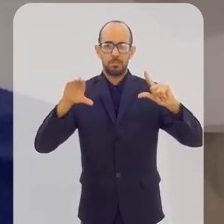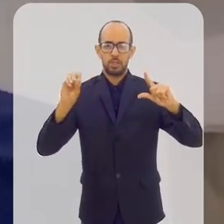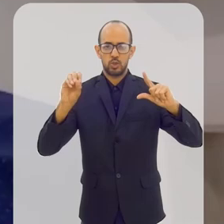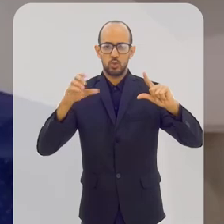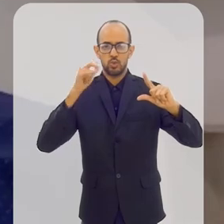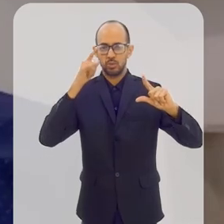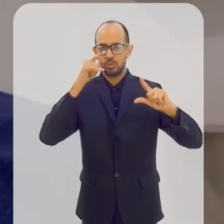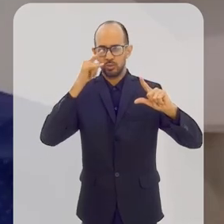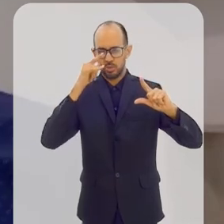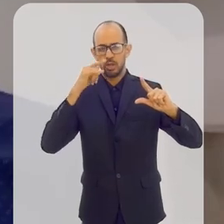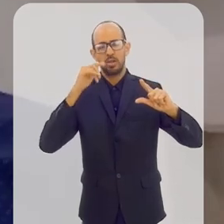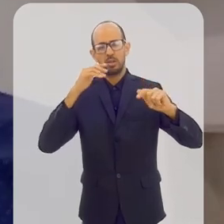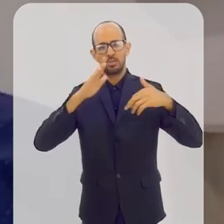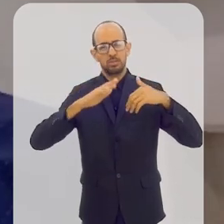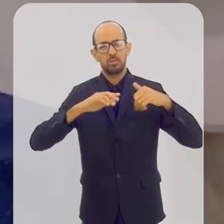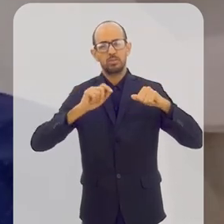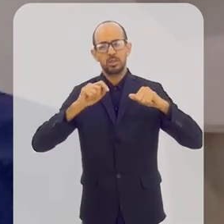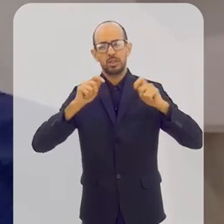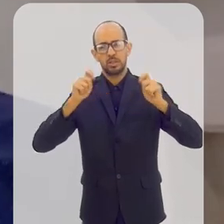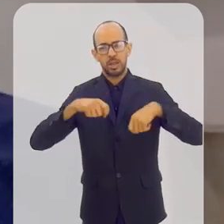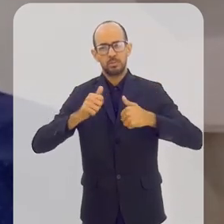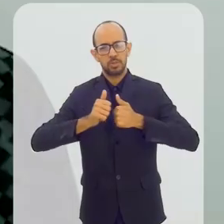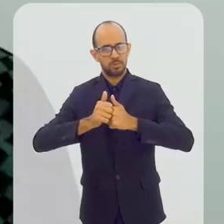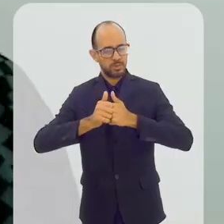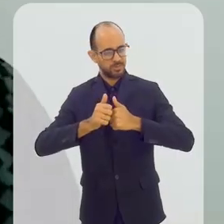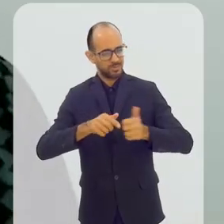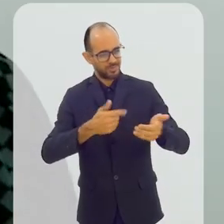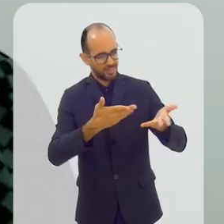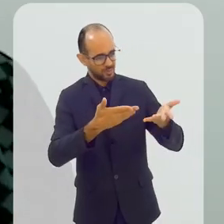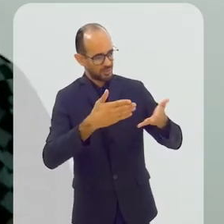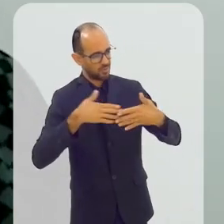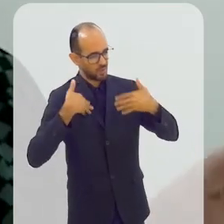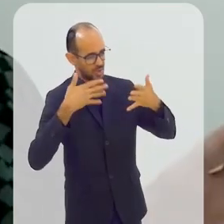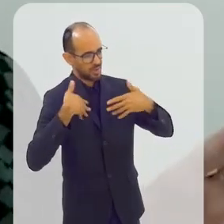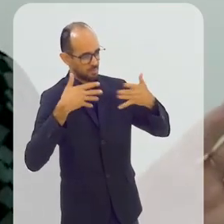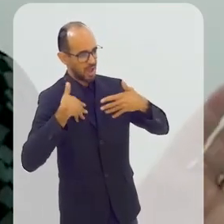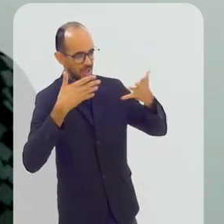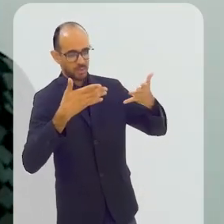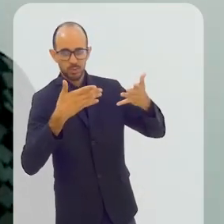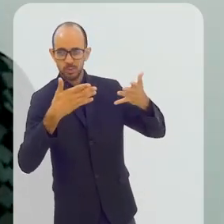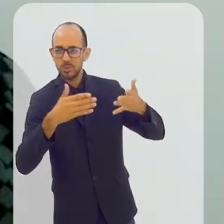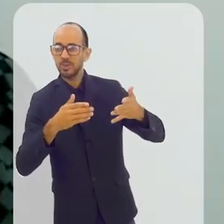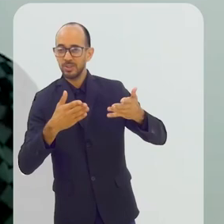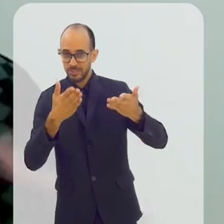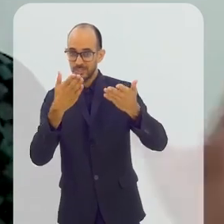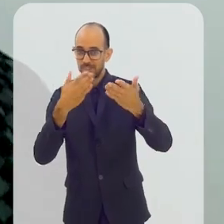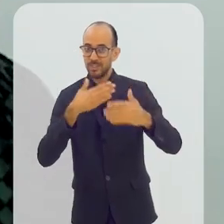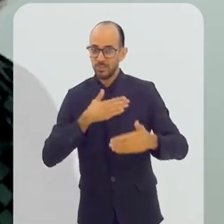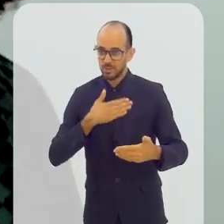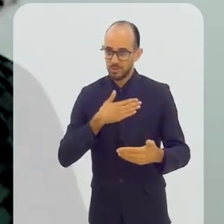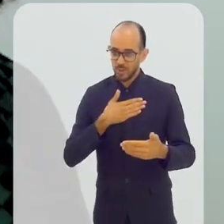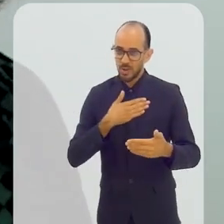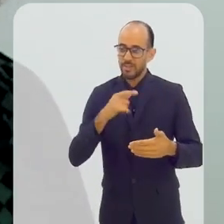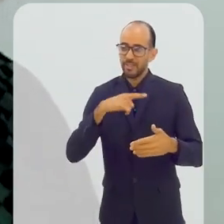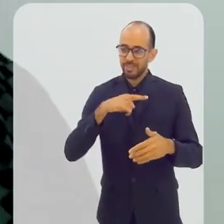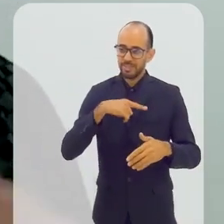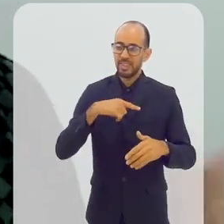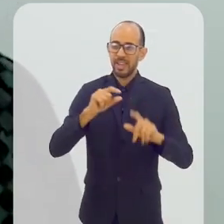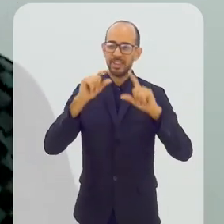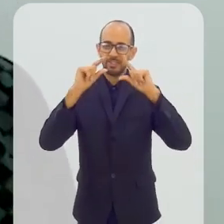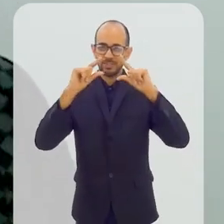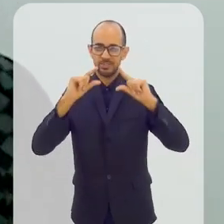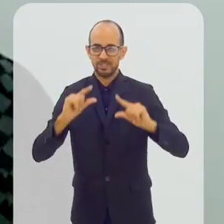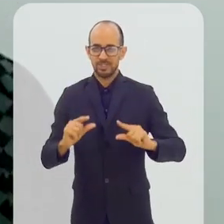cronograma da Semana Lixo Zero aqui no Rio de Janeiro. E aí, ficou animado? Então, só seguir, já tem todos os endereços aí